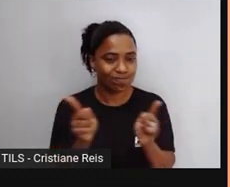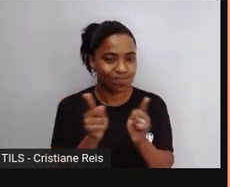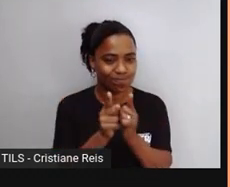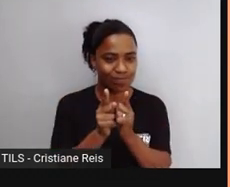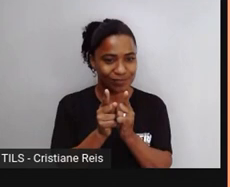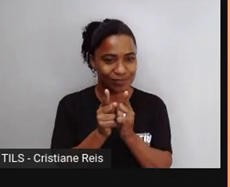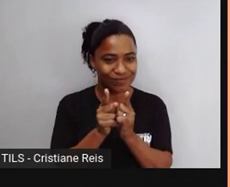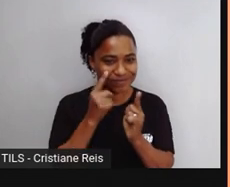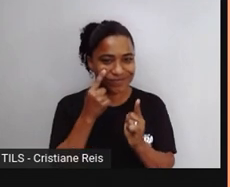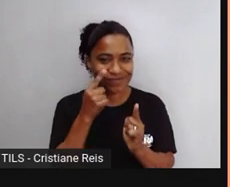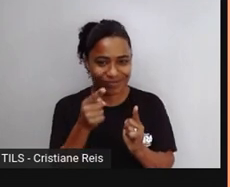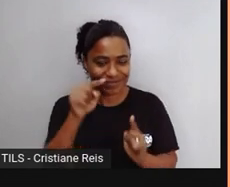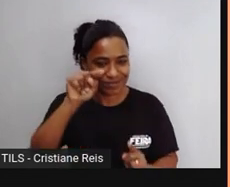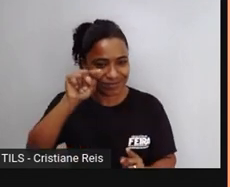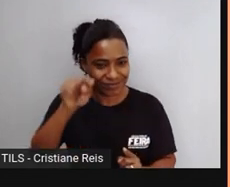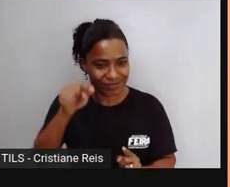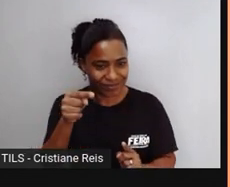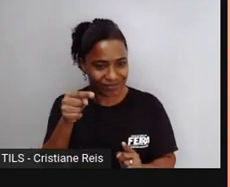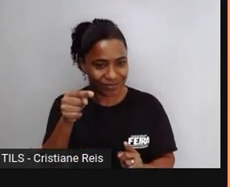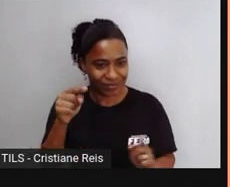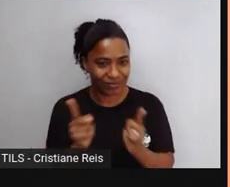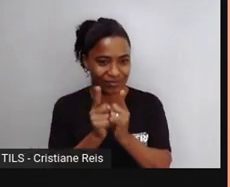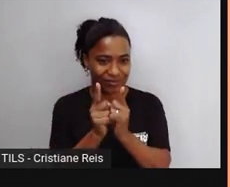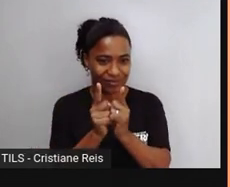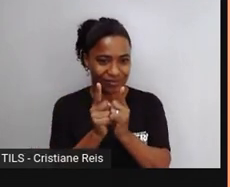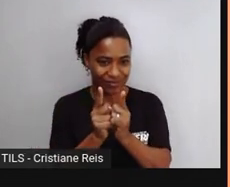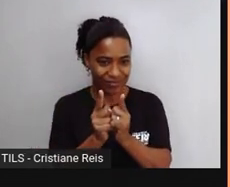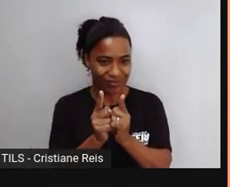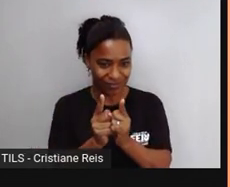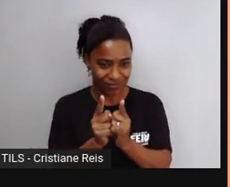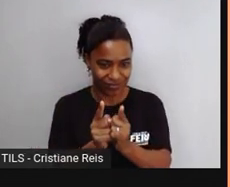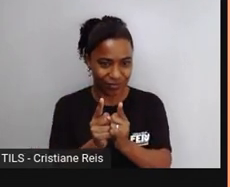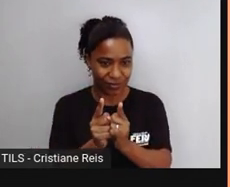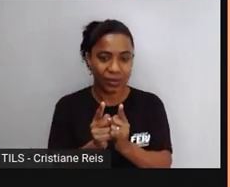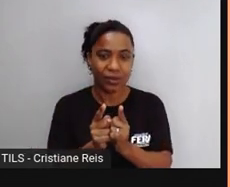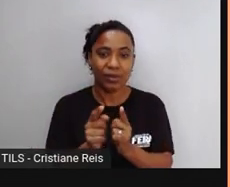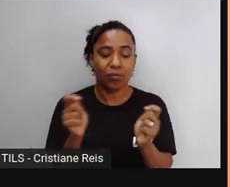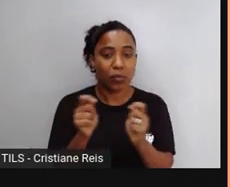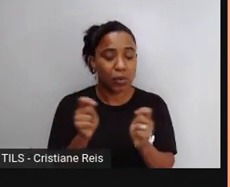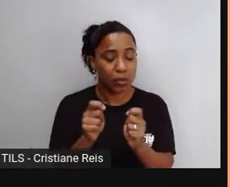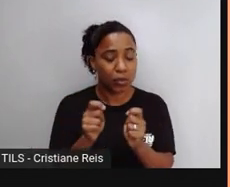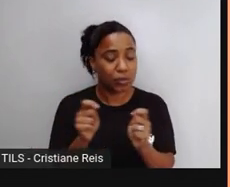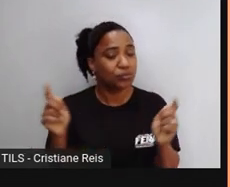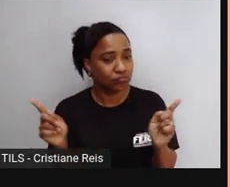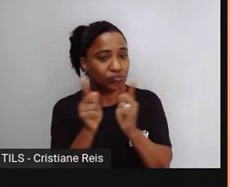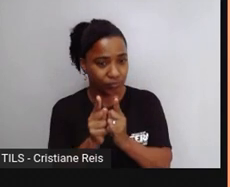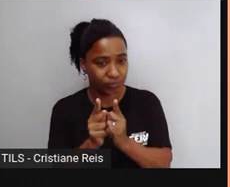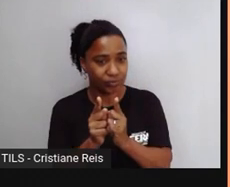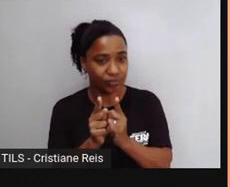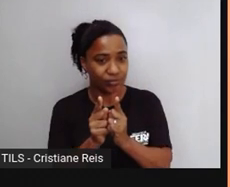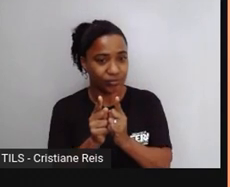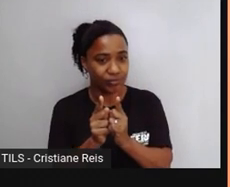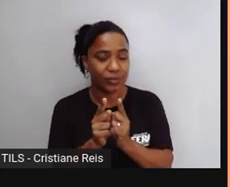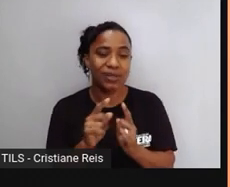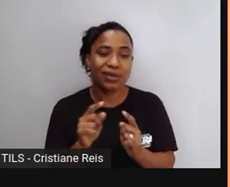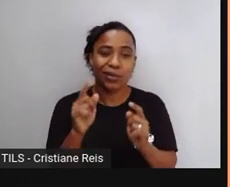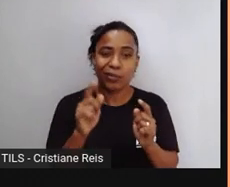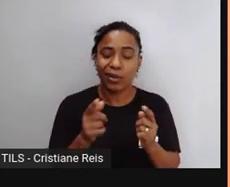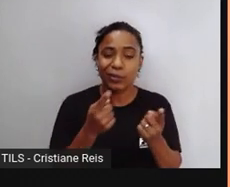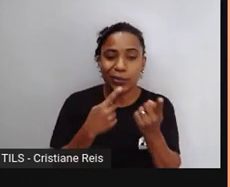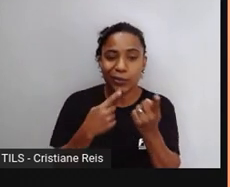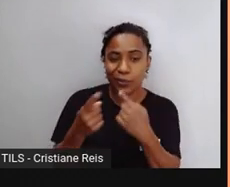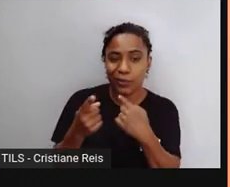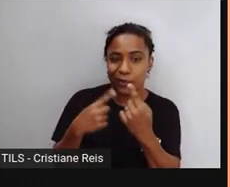forma contrata. E esta forma contrata, ela é muito mais utilizada em situações de